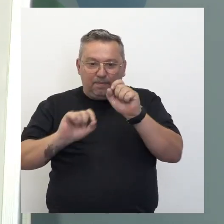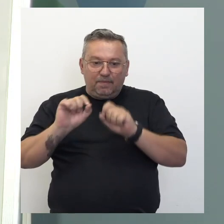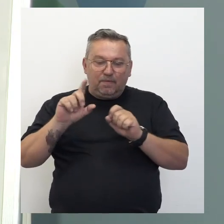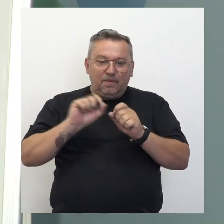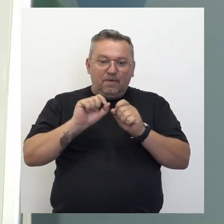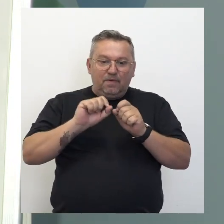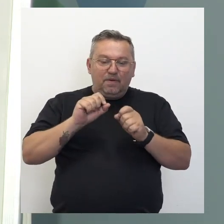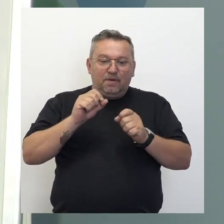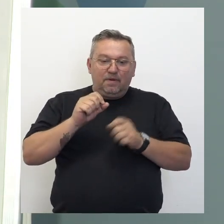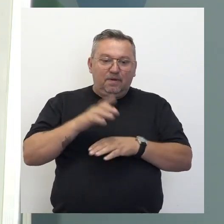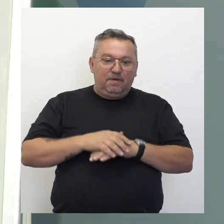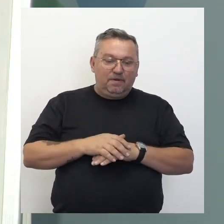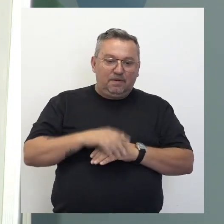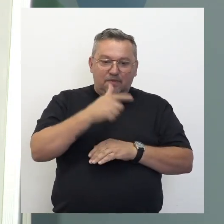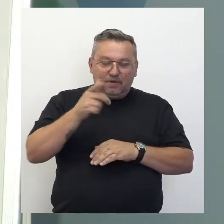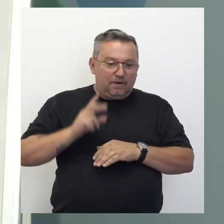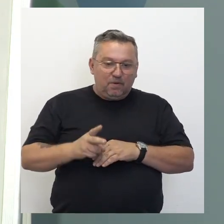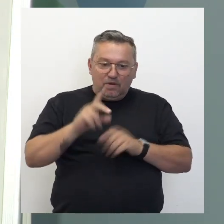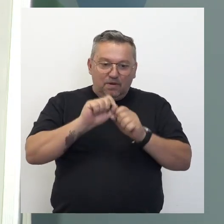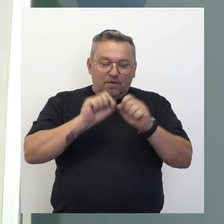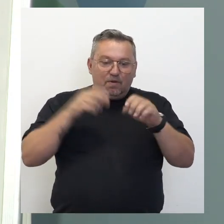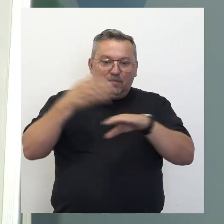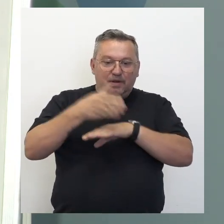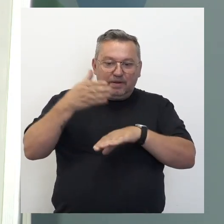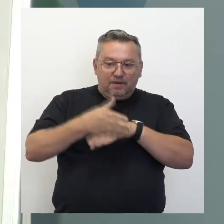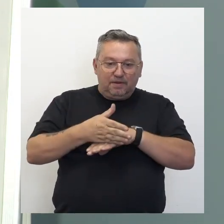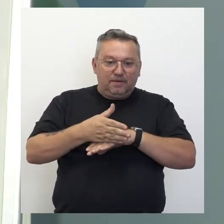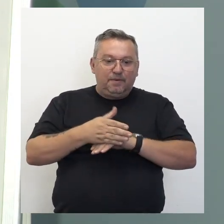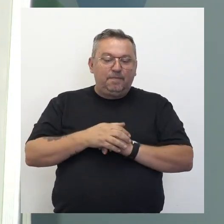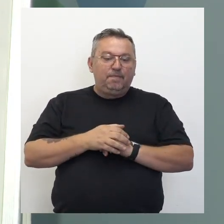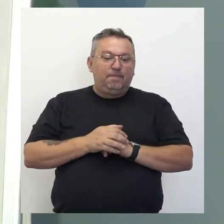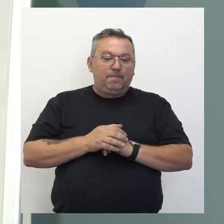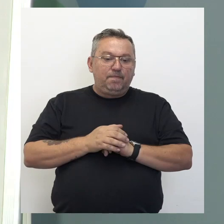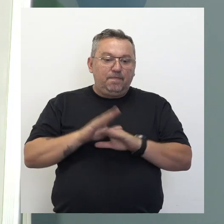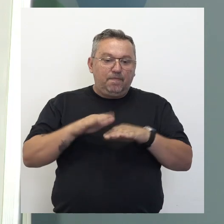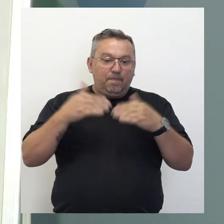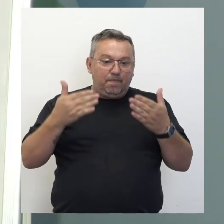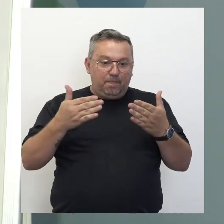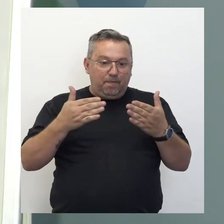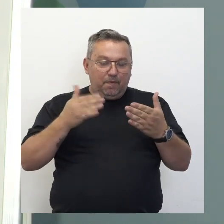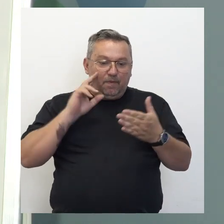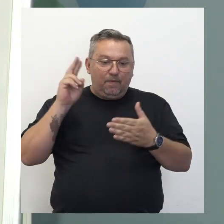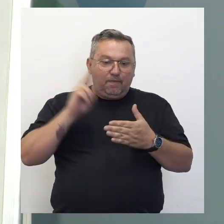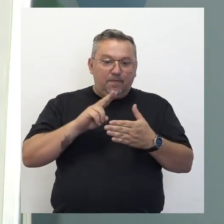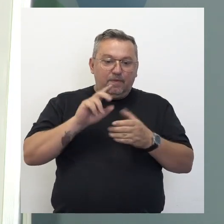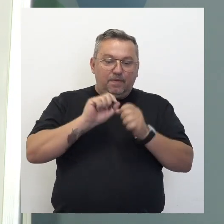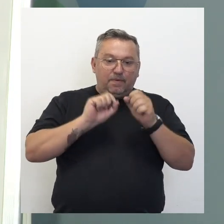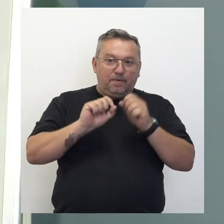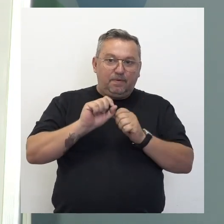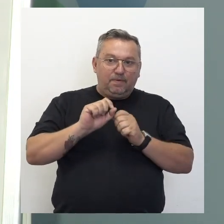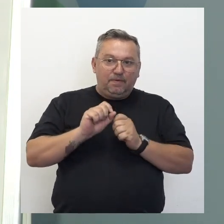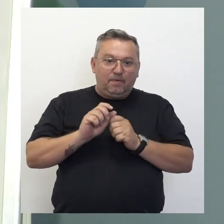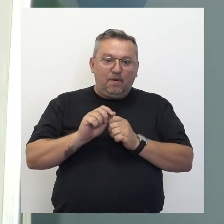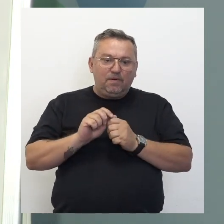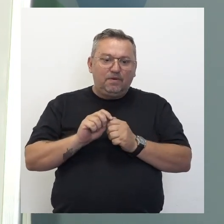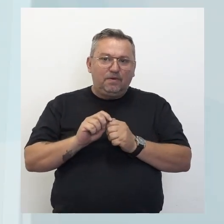eu não tenho a constante do sólido participando no equilíbrio. Então, qual foi a pergunta? Qual a solução apresenta